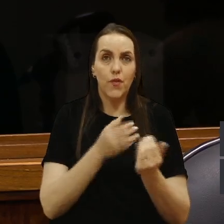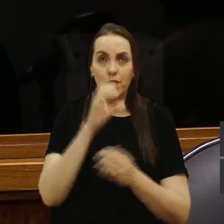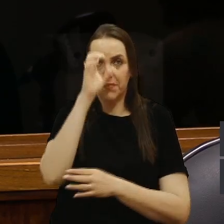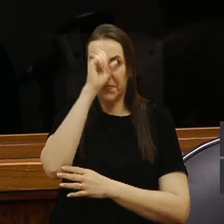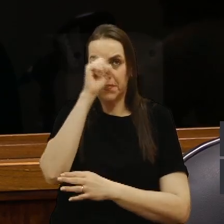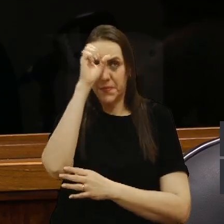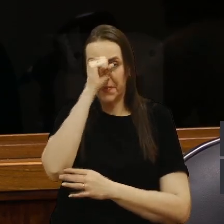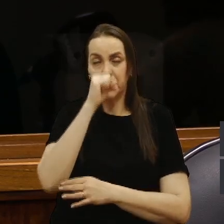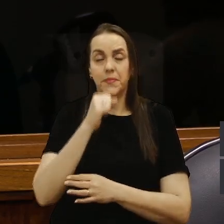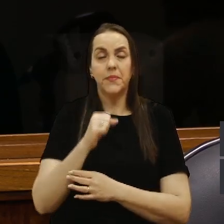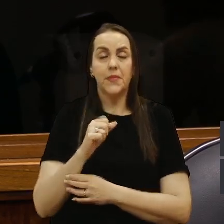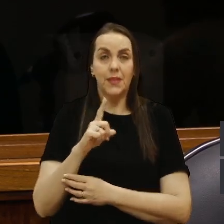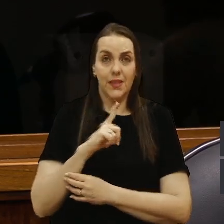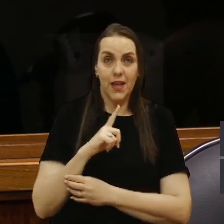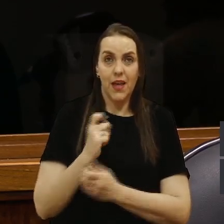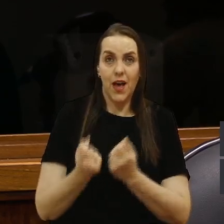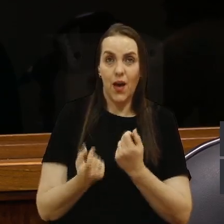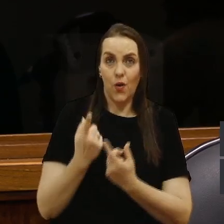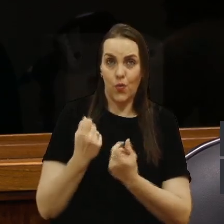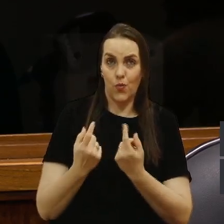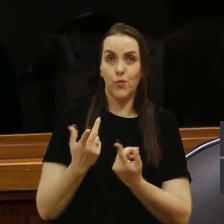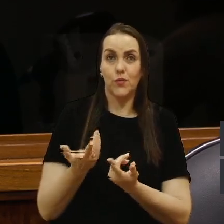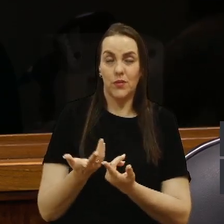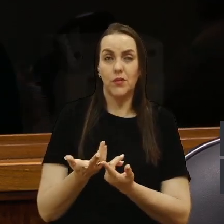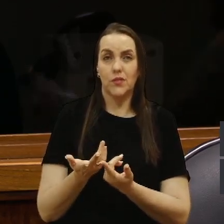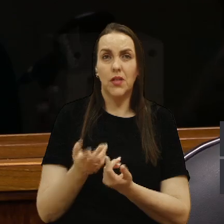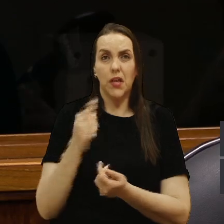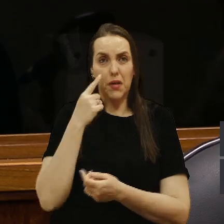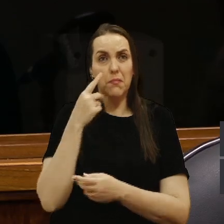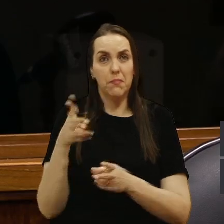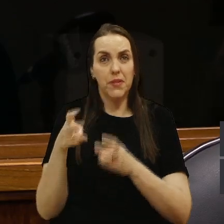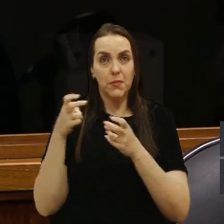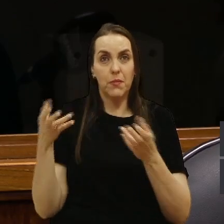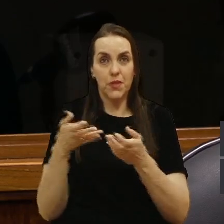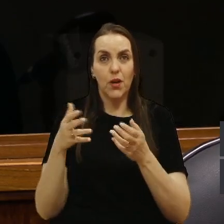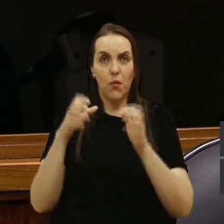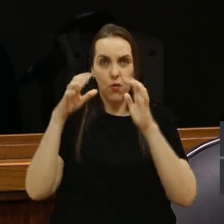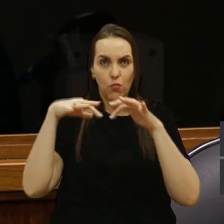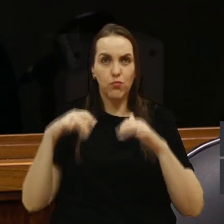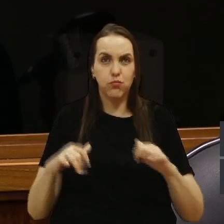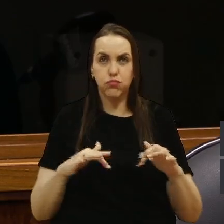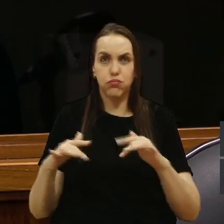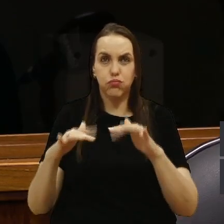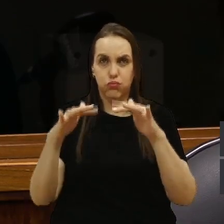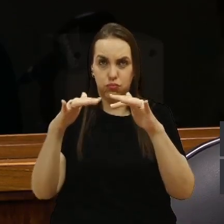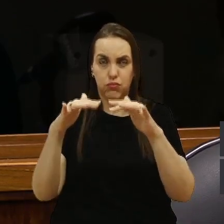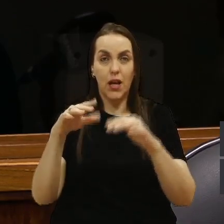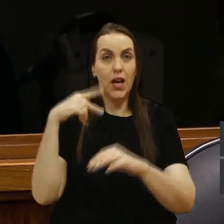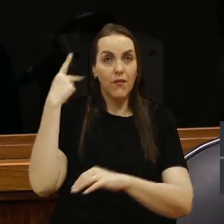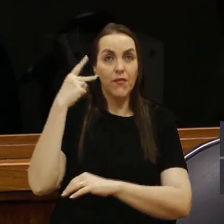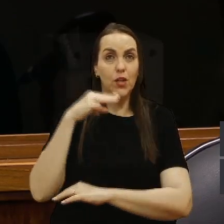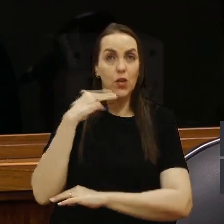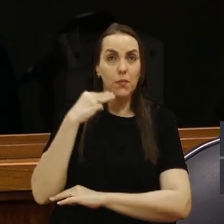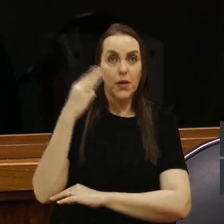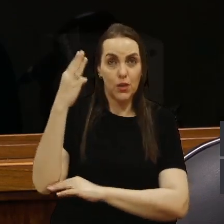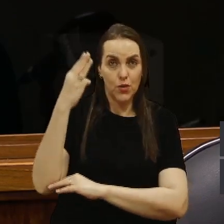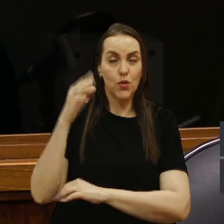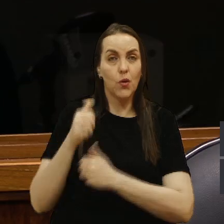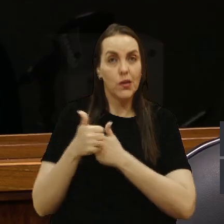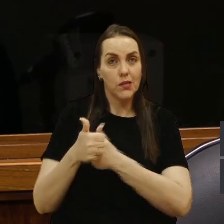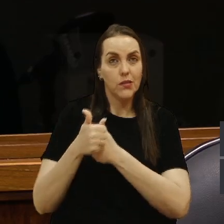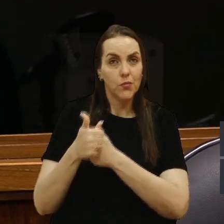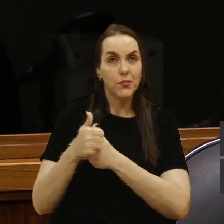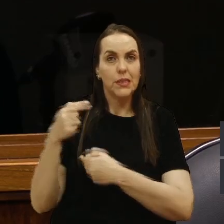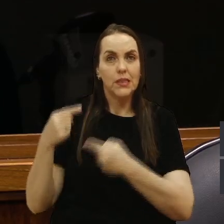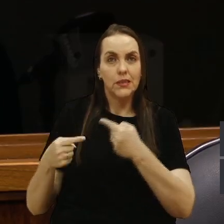aprendizes, tem gente... nós vimos agora na enchente o quanto, e a vereadora Marisol acompanha bastante esse debate também,